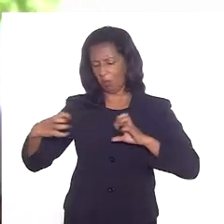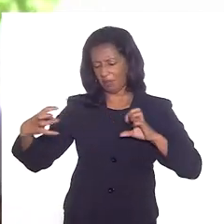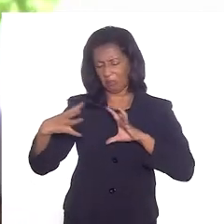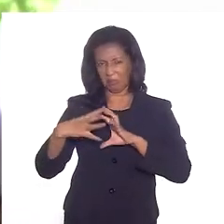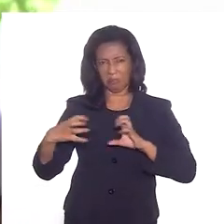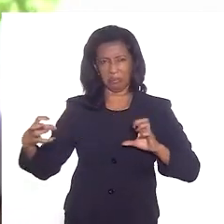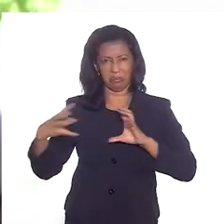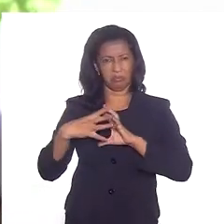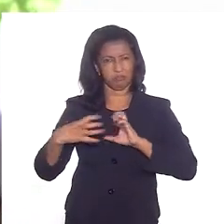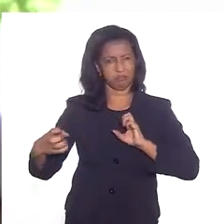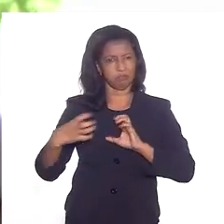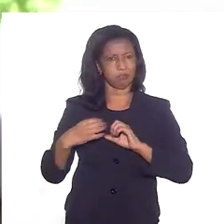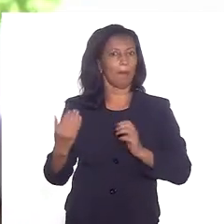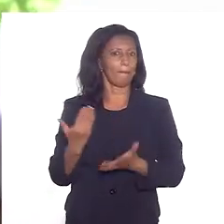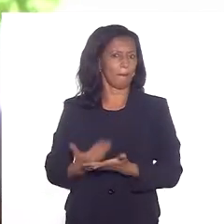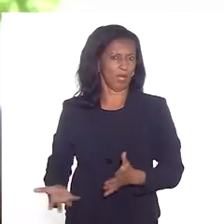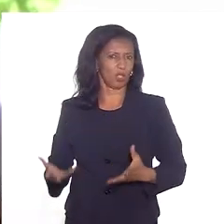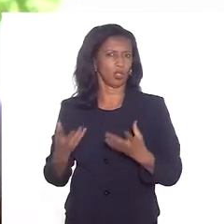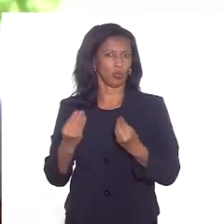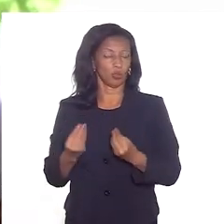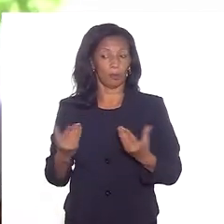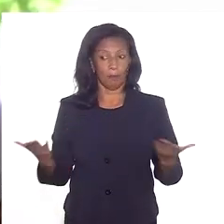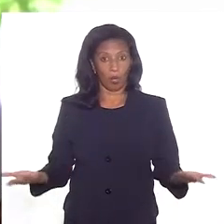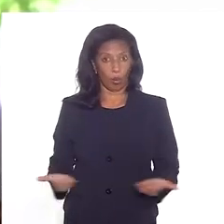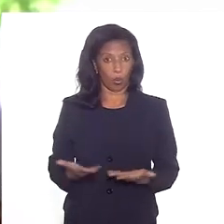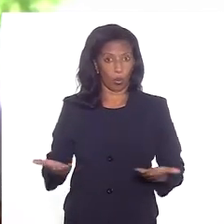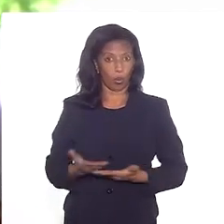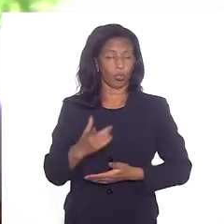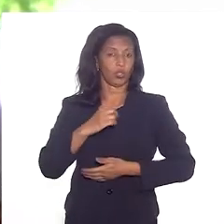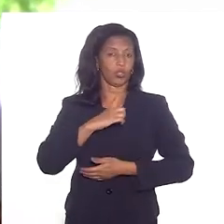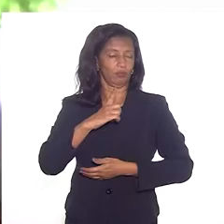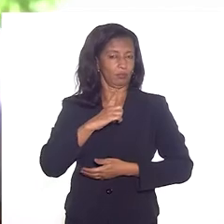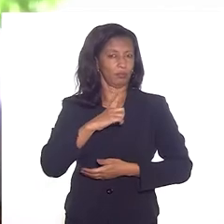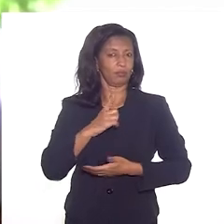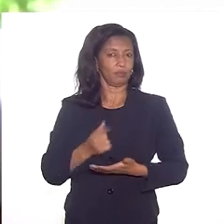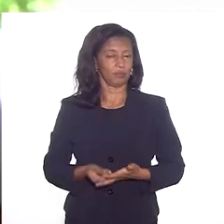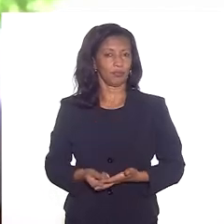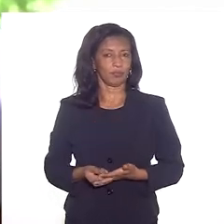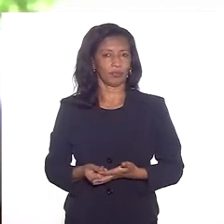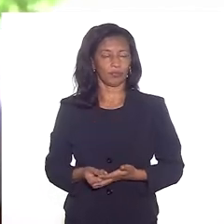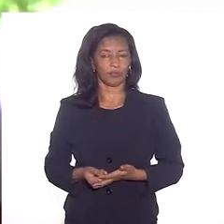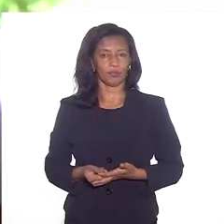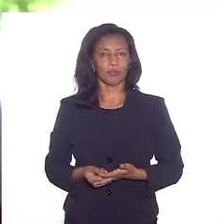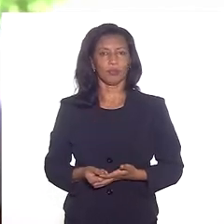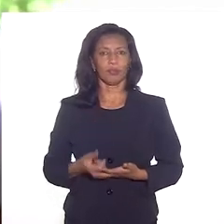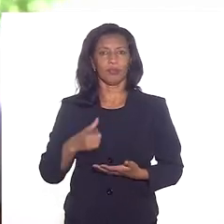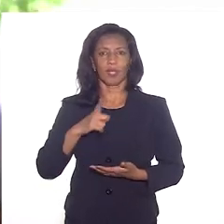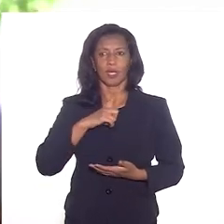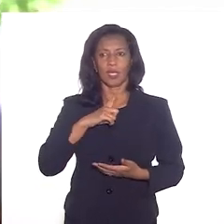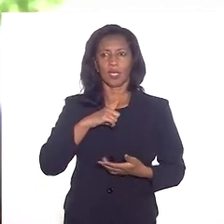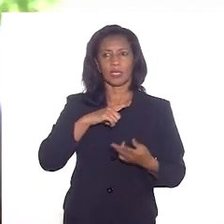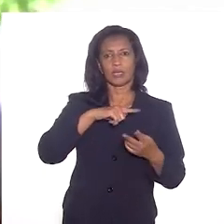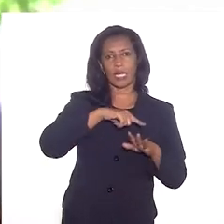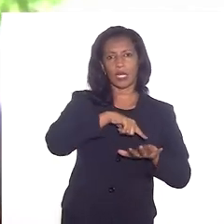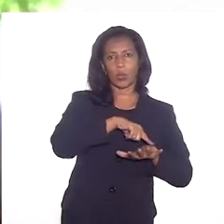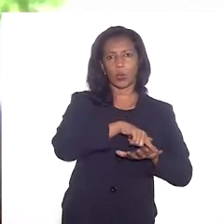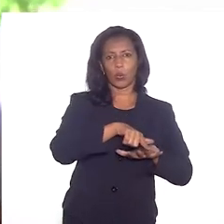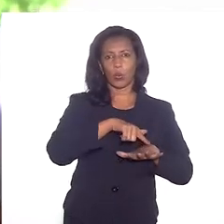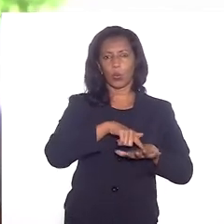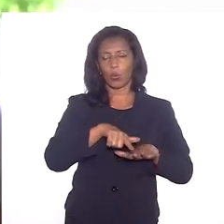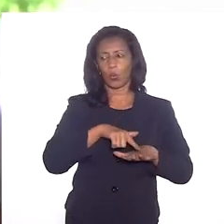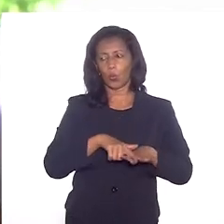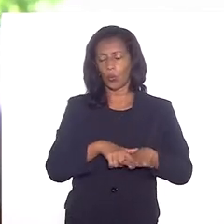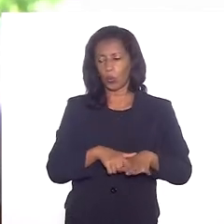massas colocando recheio, mas hoje em dia eu tenho o de farinha branca, tenho